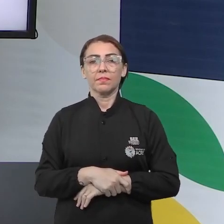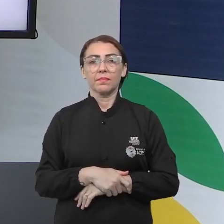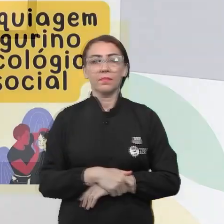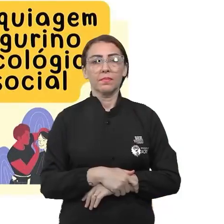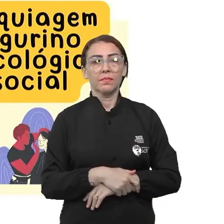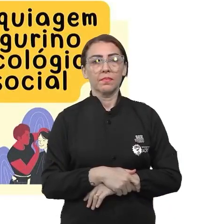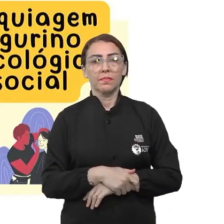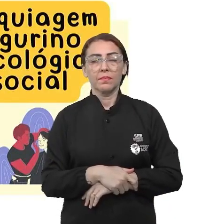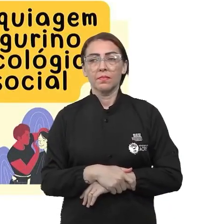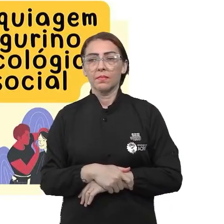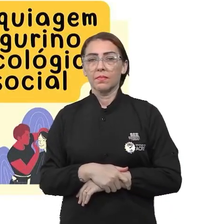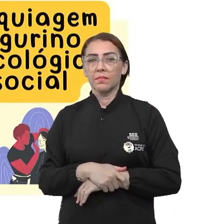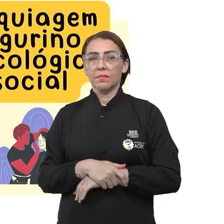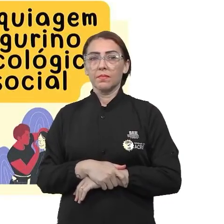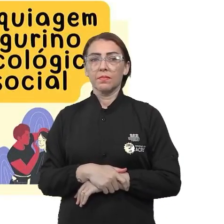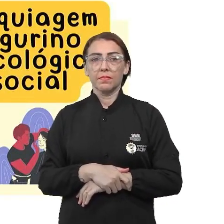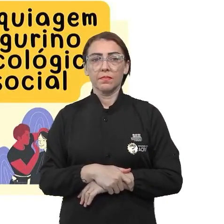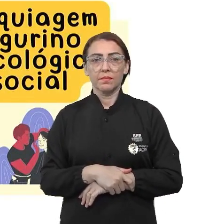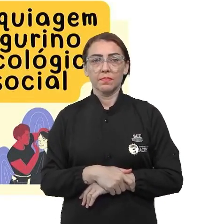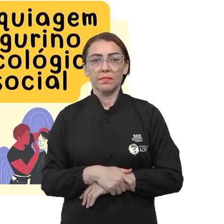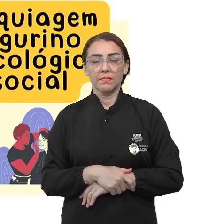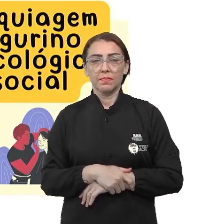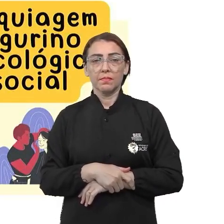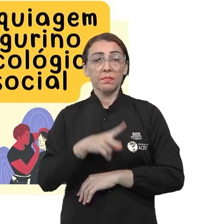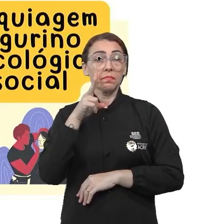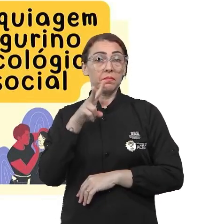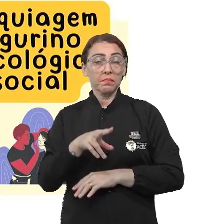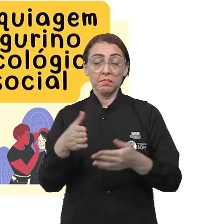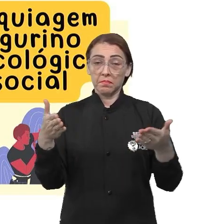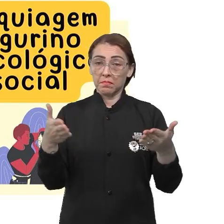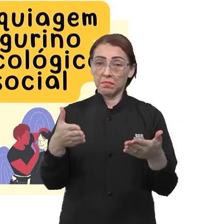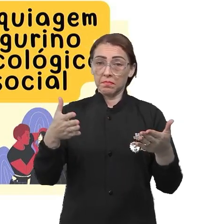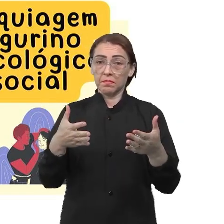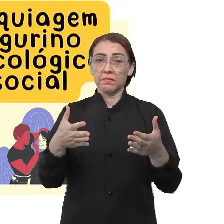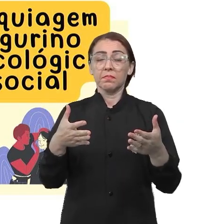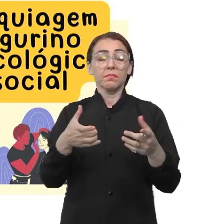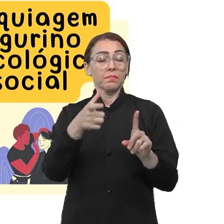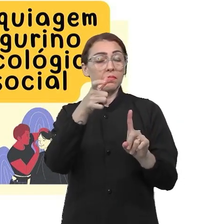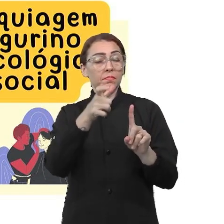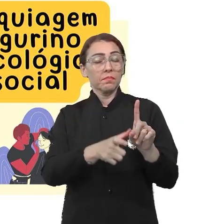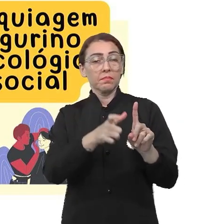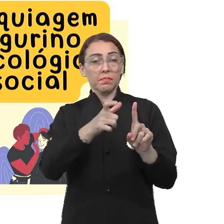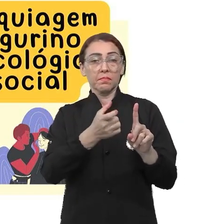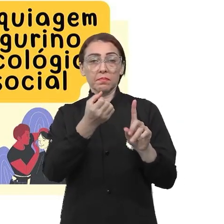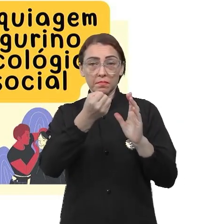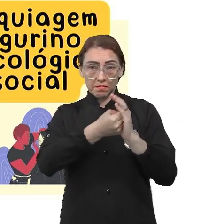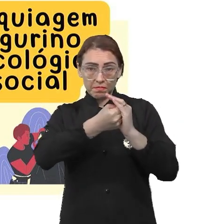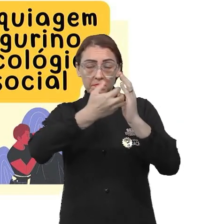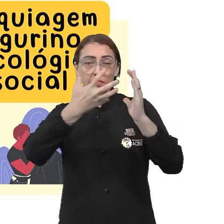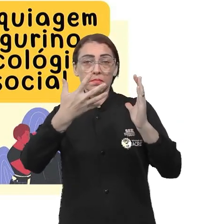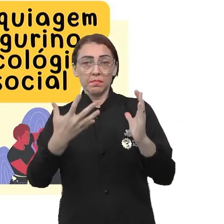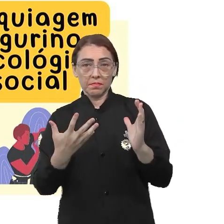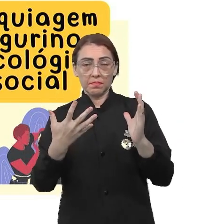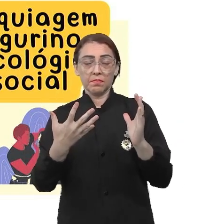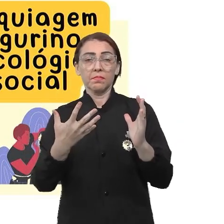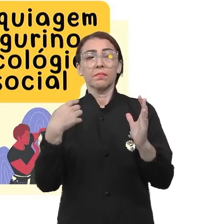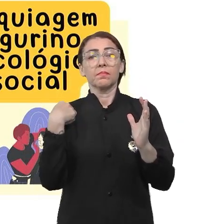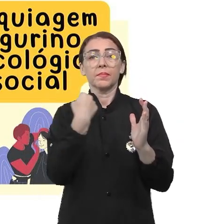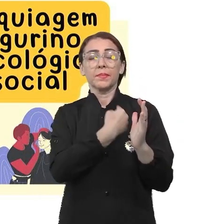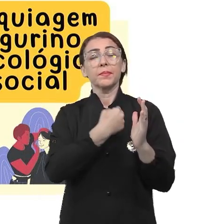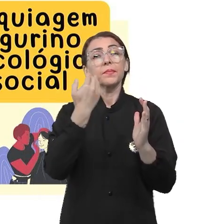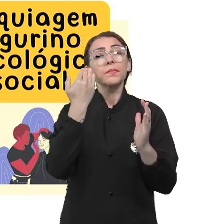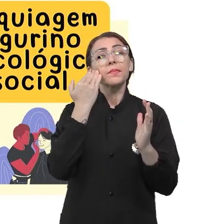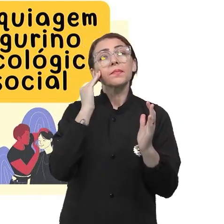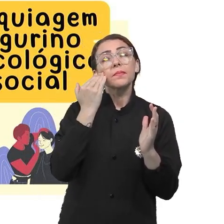aqui. A gente viu hoje essa caracterização do personagem, né, para a gente